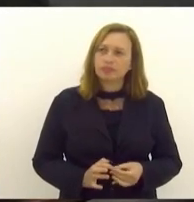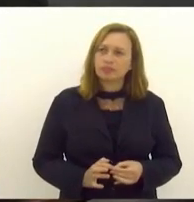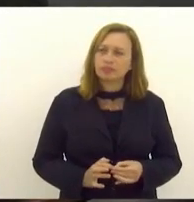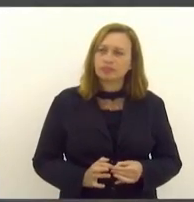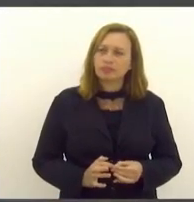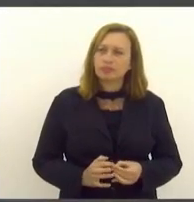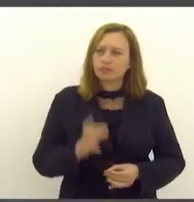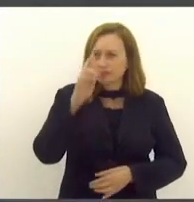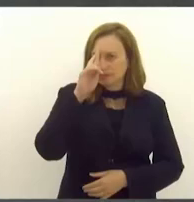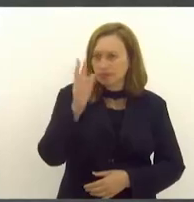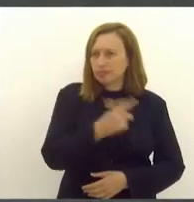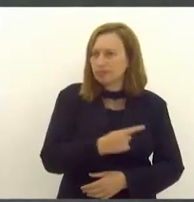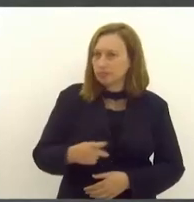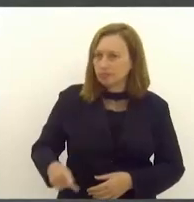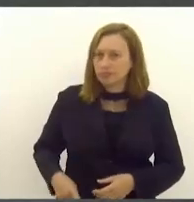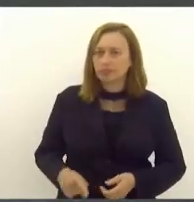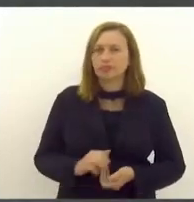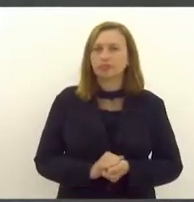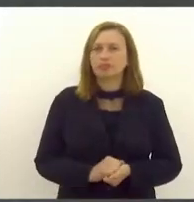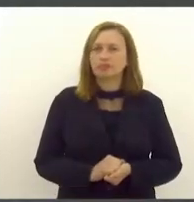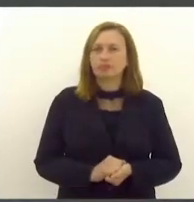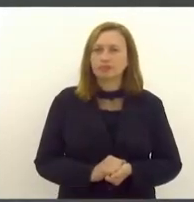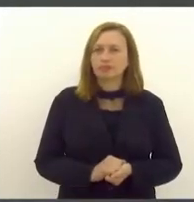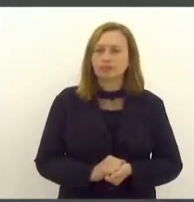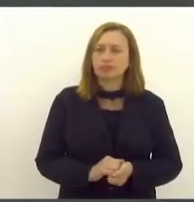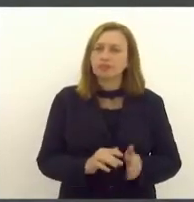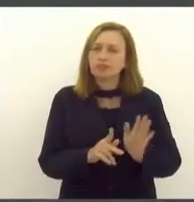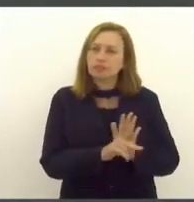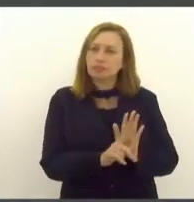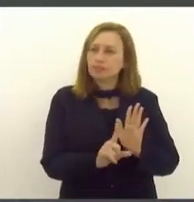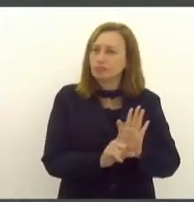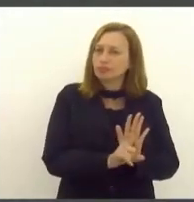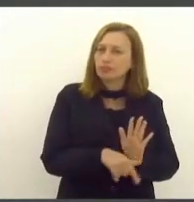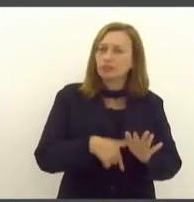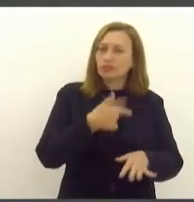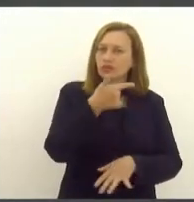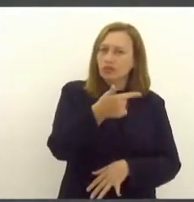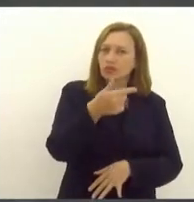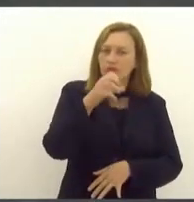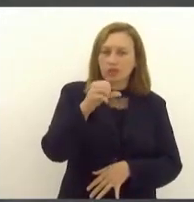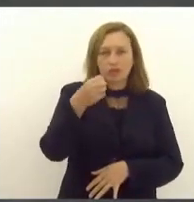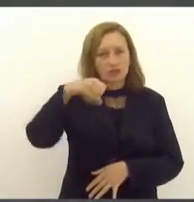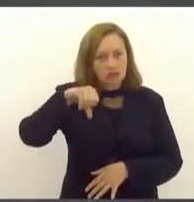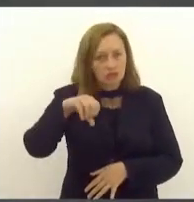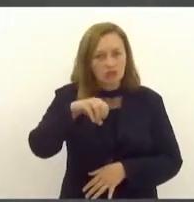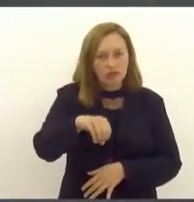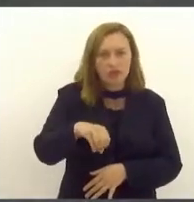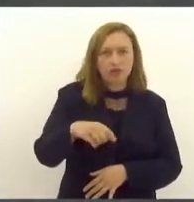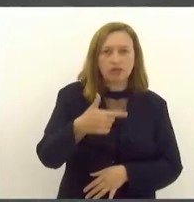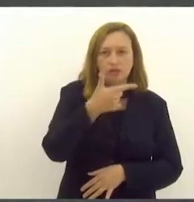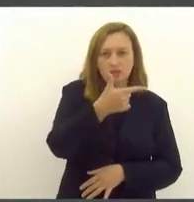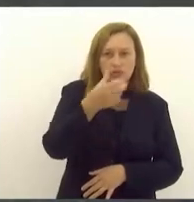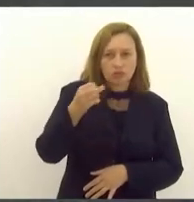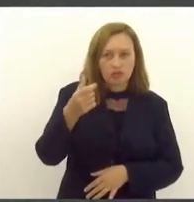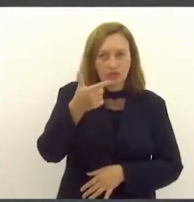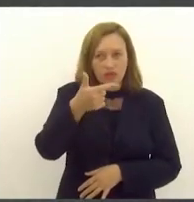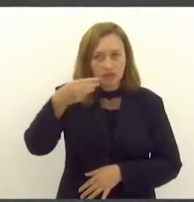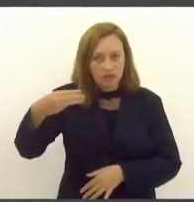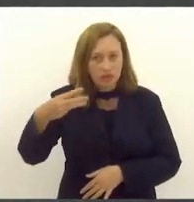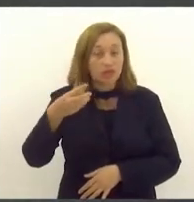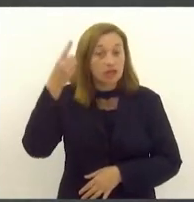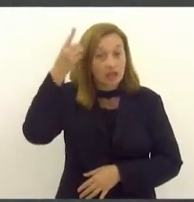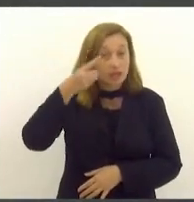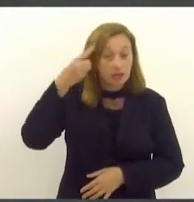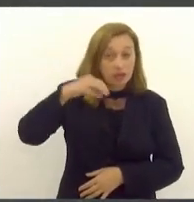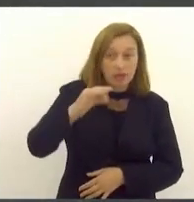senhor presidente trata-se do projeto de lei 290 de 2023 de autoria da deputada Marta Rocha